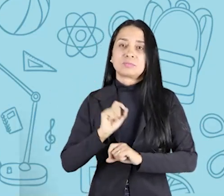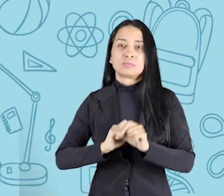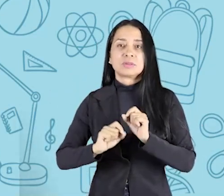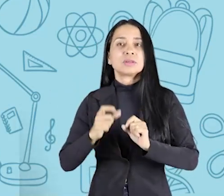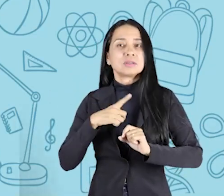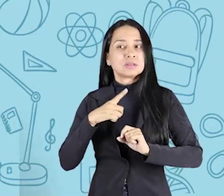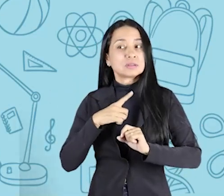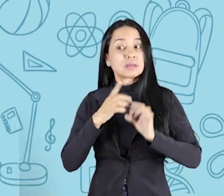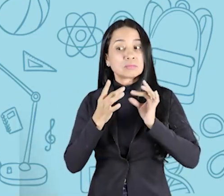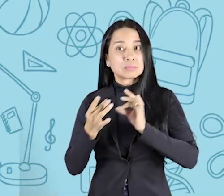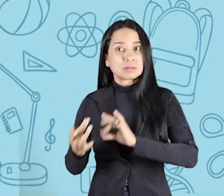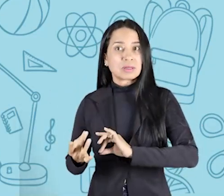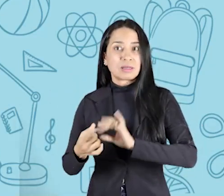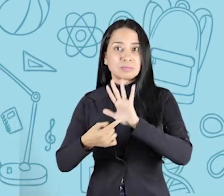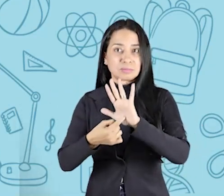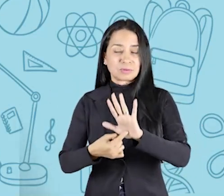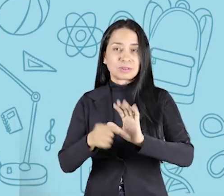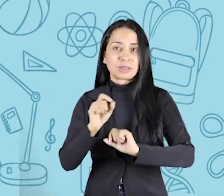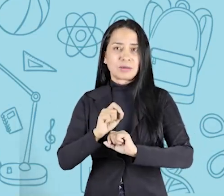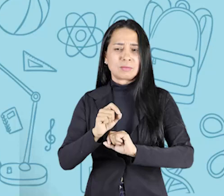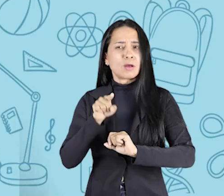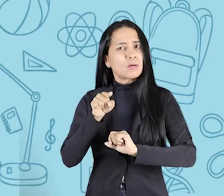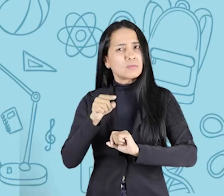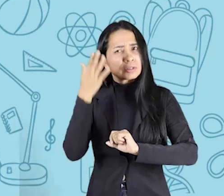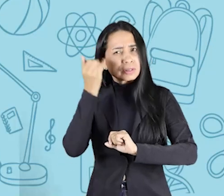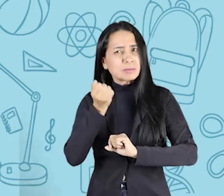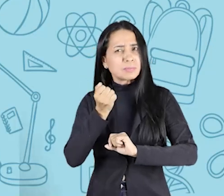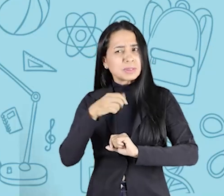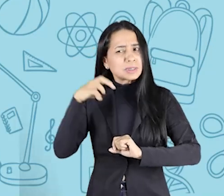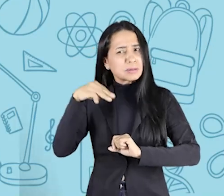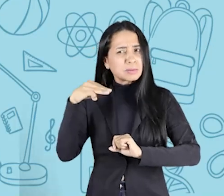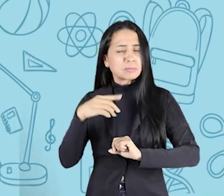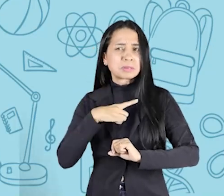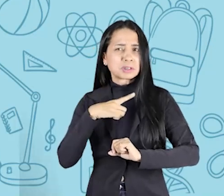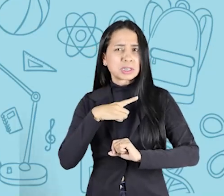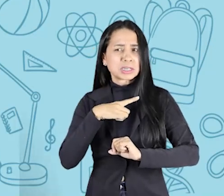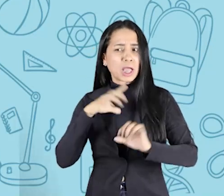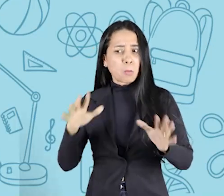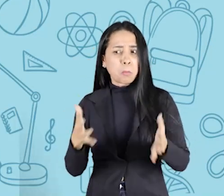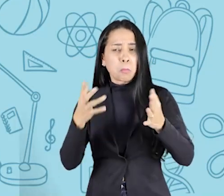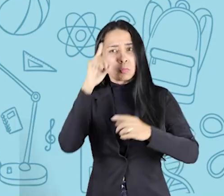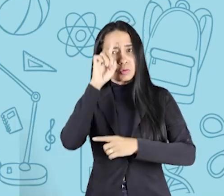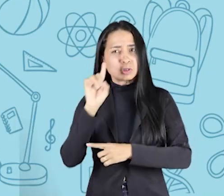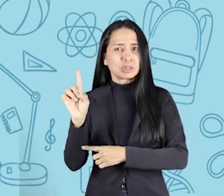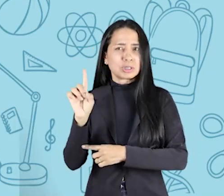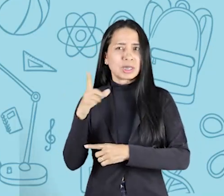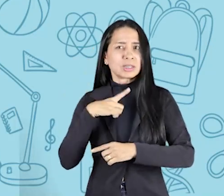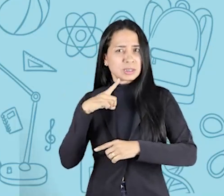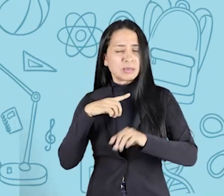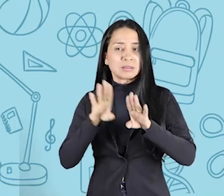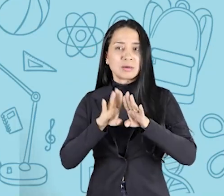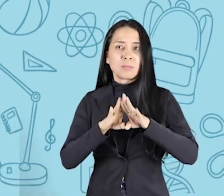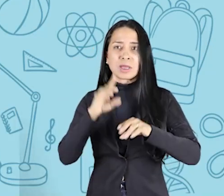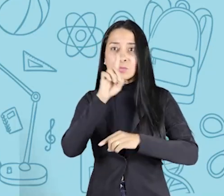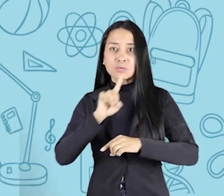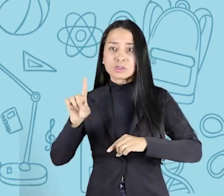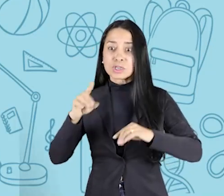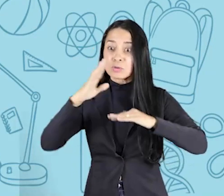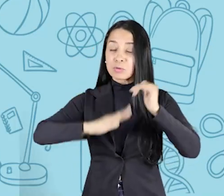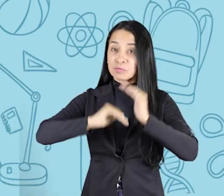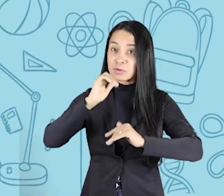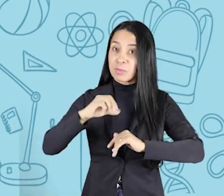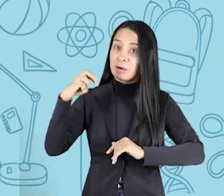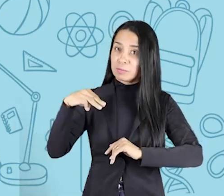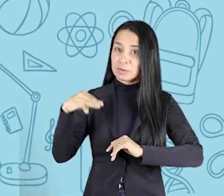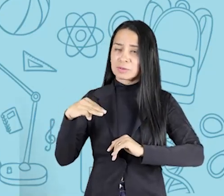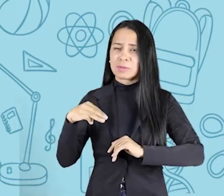tem um detalhe para te contar. Você sabia que a matemática tem um dia? A matemática tem um dia e tem também o dia do matemático. Que tal